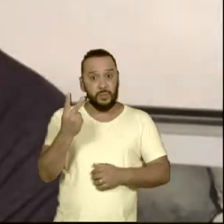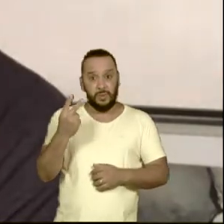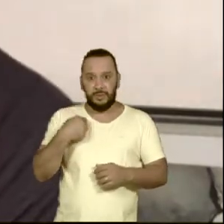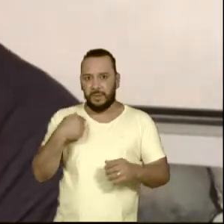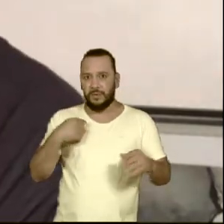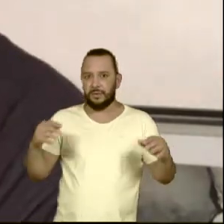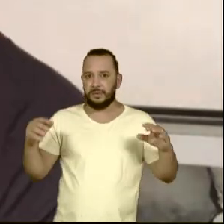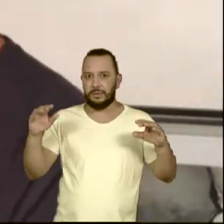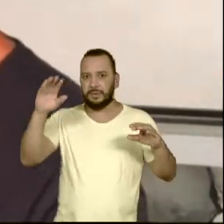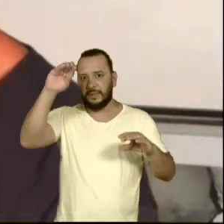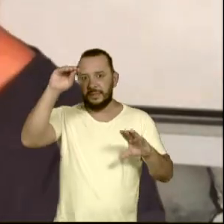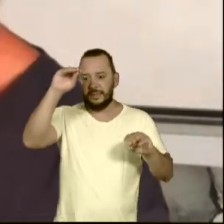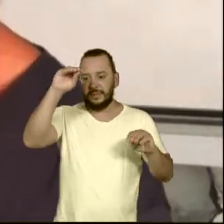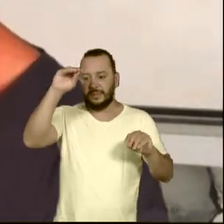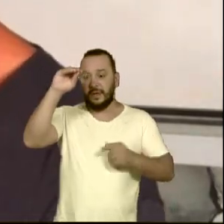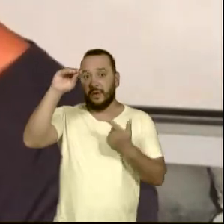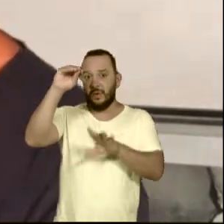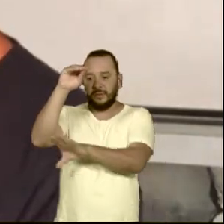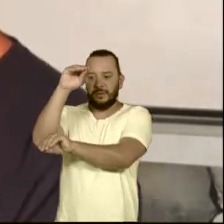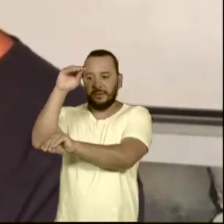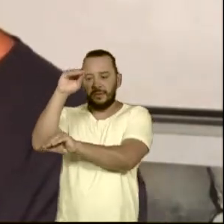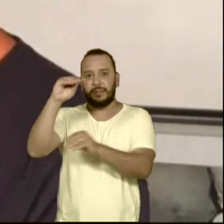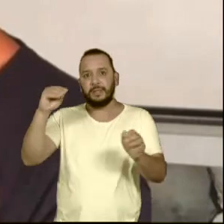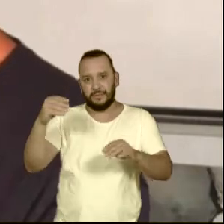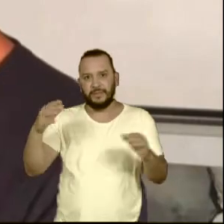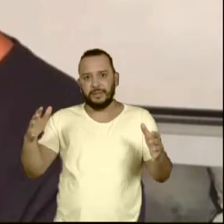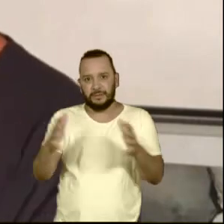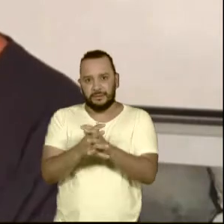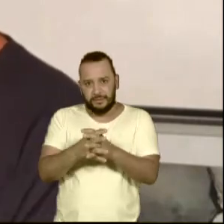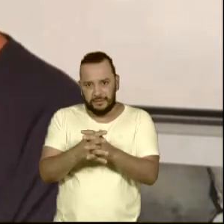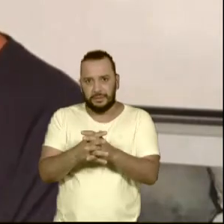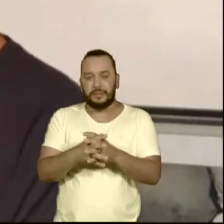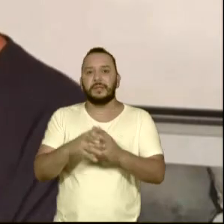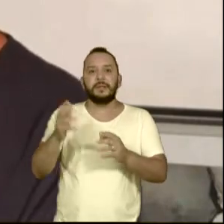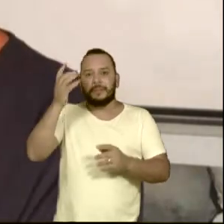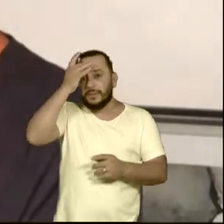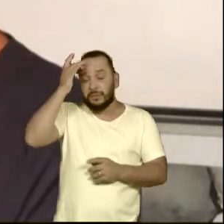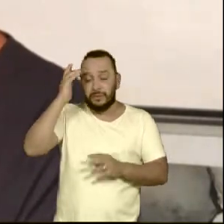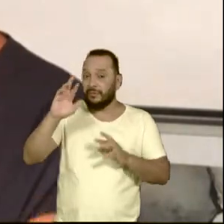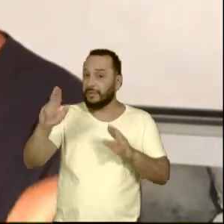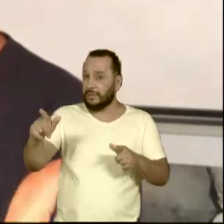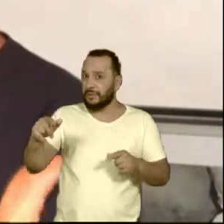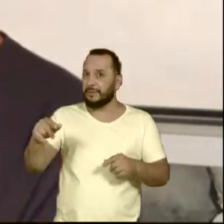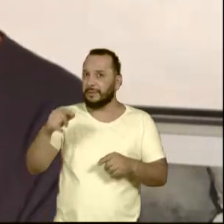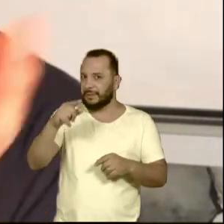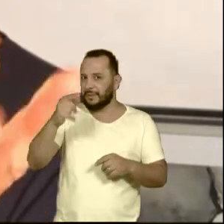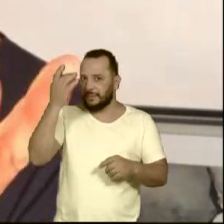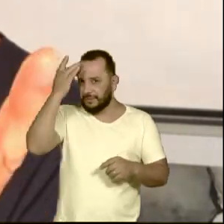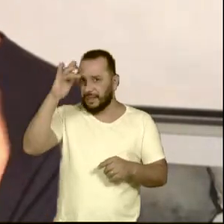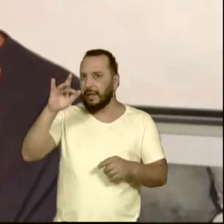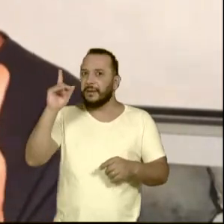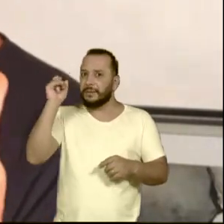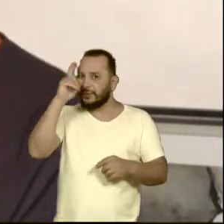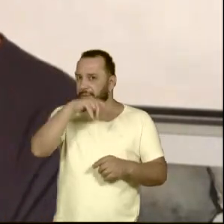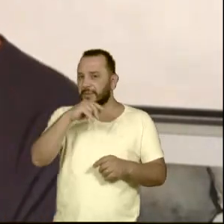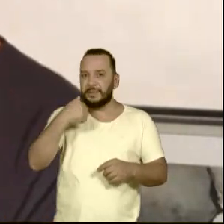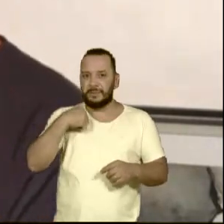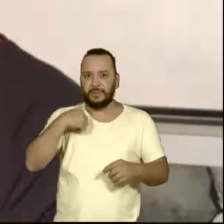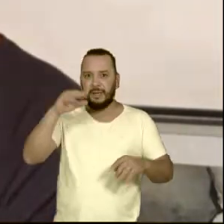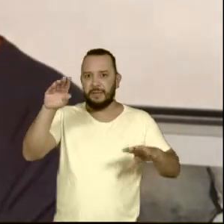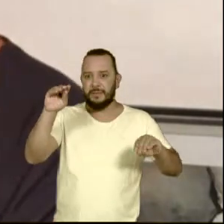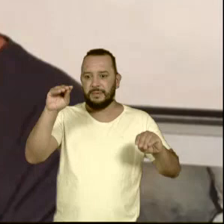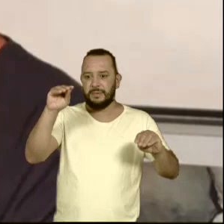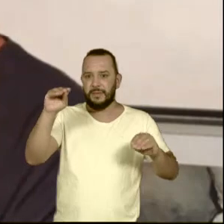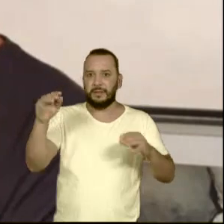inclusive, muitas vezes, se toquem, sendo feitas por pessoas diferentes. Então, você nem imagina que o cara que está aqui é diferente do que está fazendo a mão